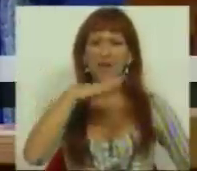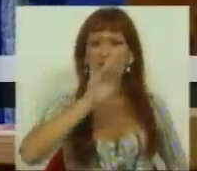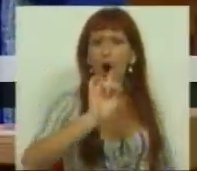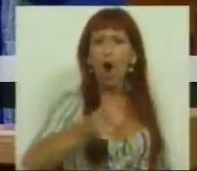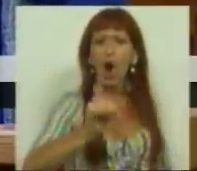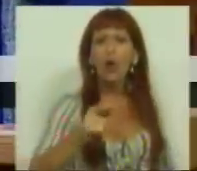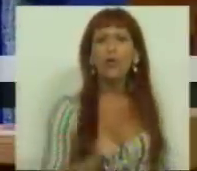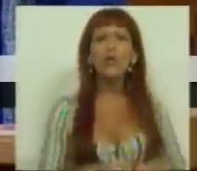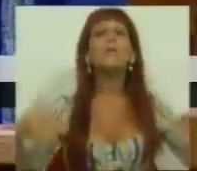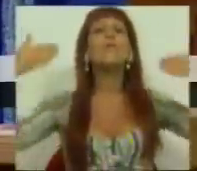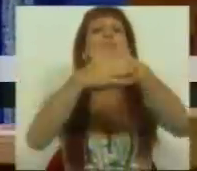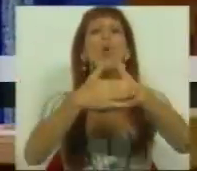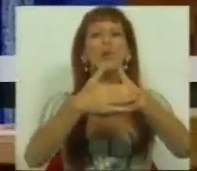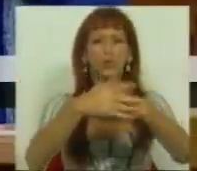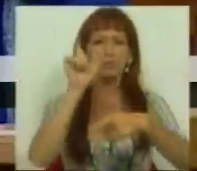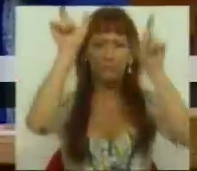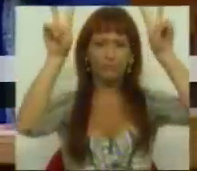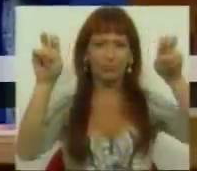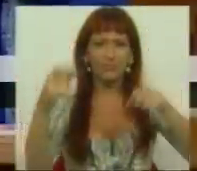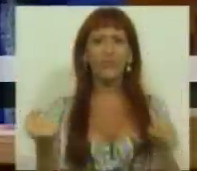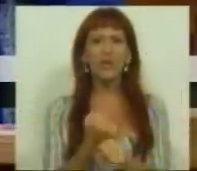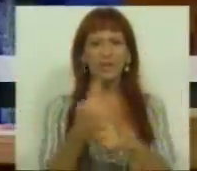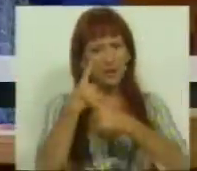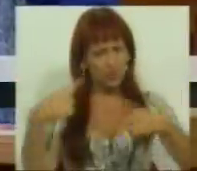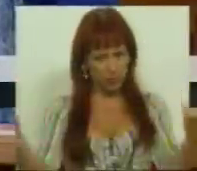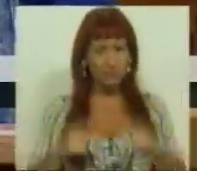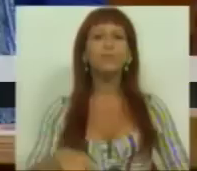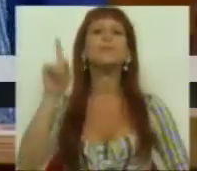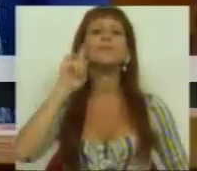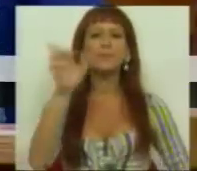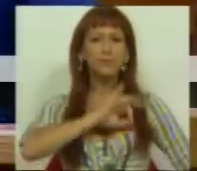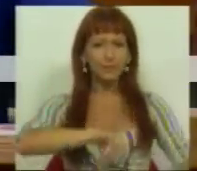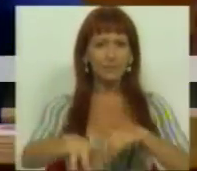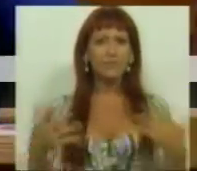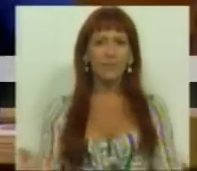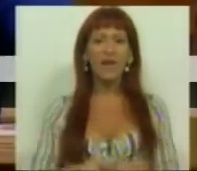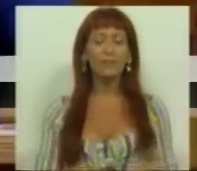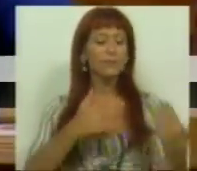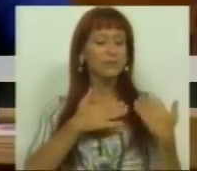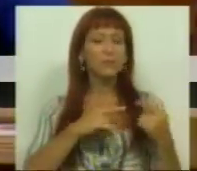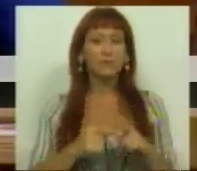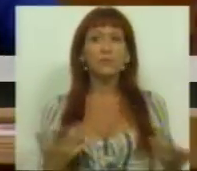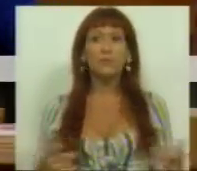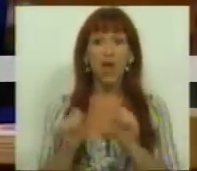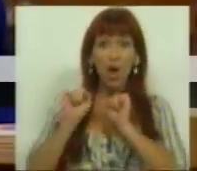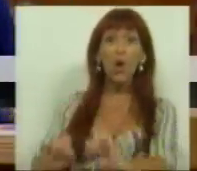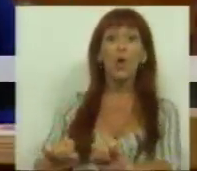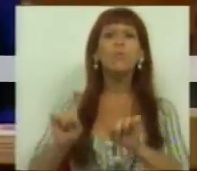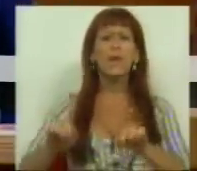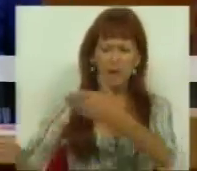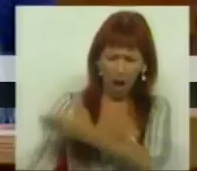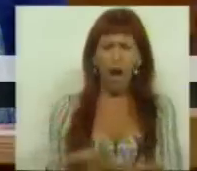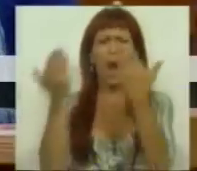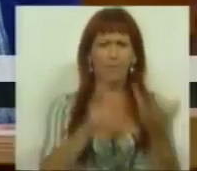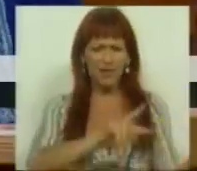declarações sobre o cadáver do serviço público. Senhoras e senhores deputados, a responsabilidade da oposição é